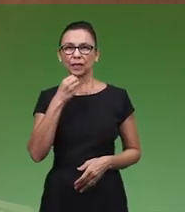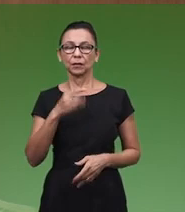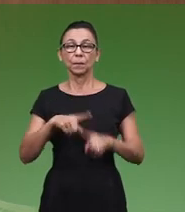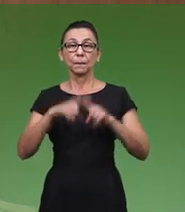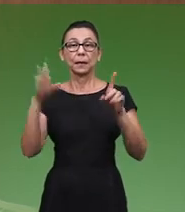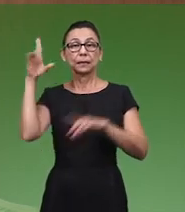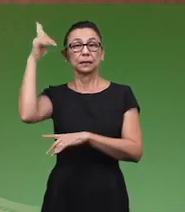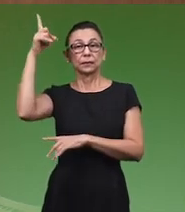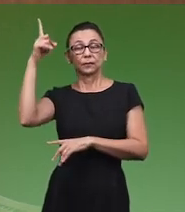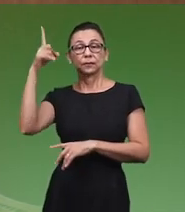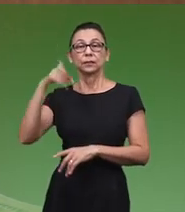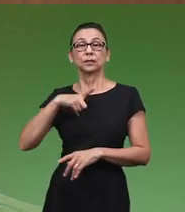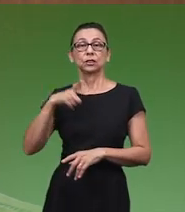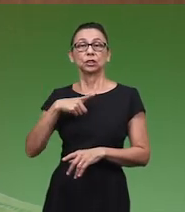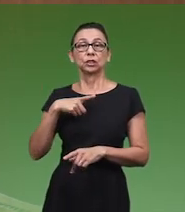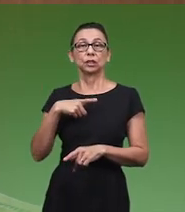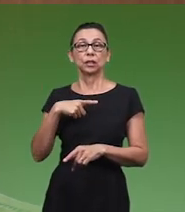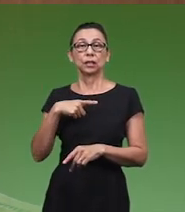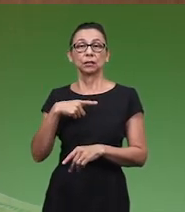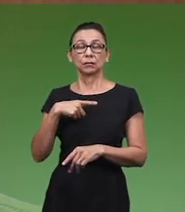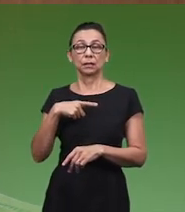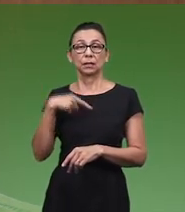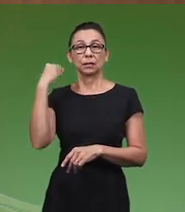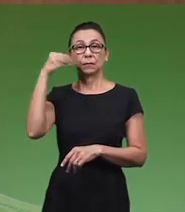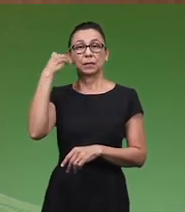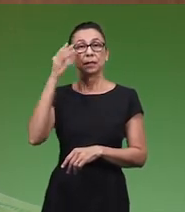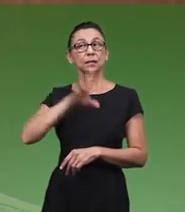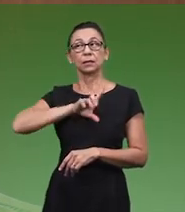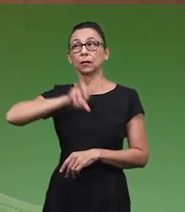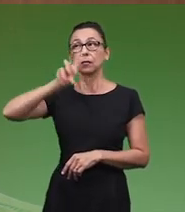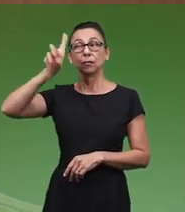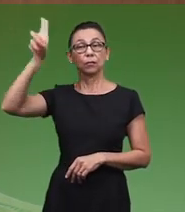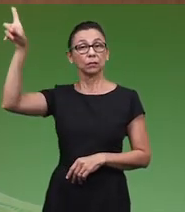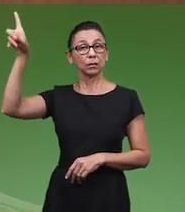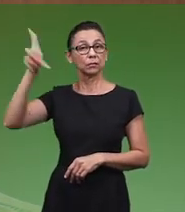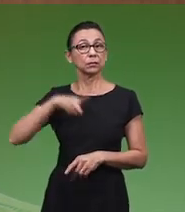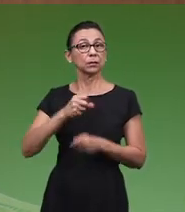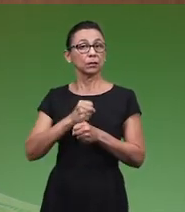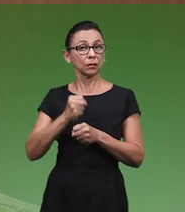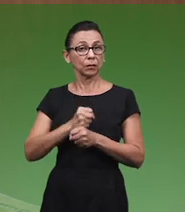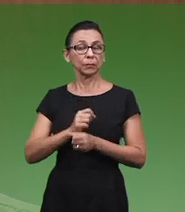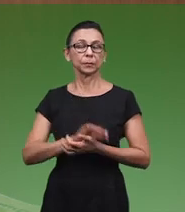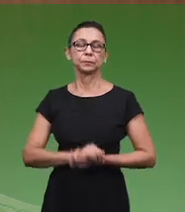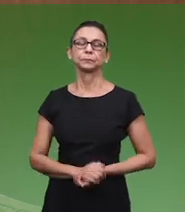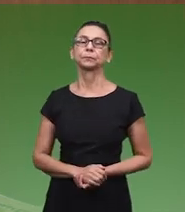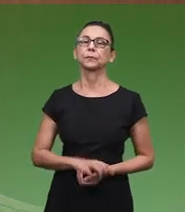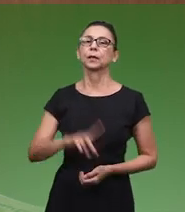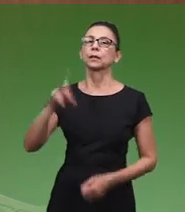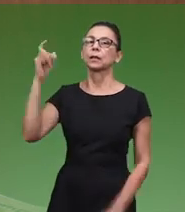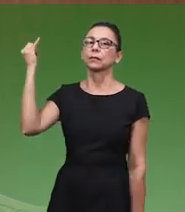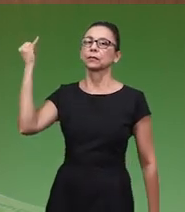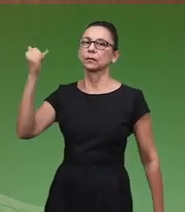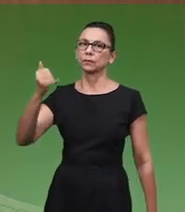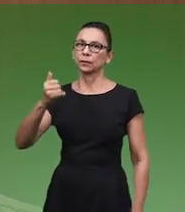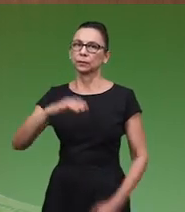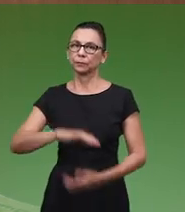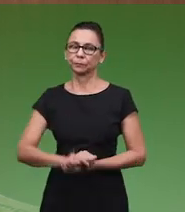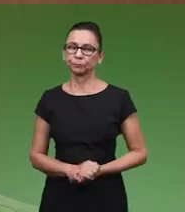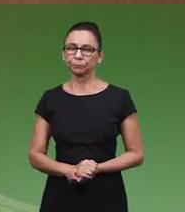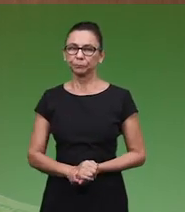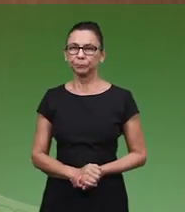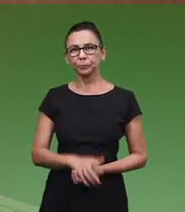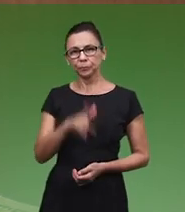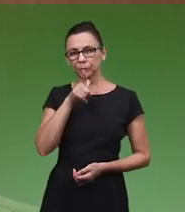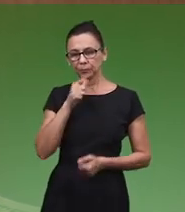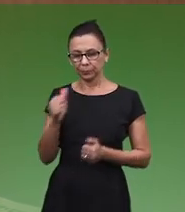a obra de Deus na vida dele, que é muito diferente disso. Então Davi disse assim, aquele que primeiro atravessar o